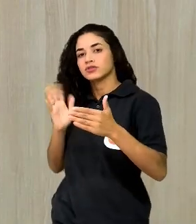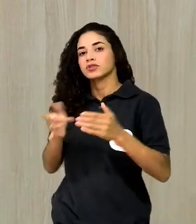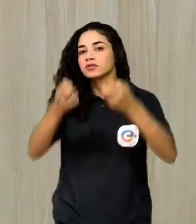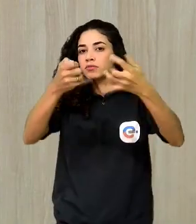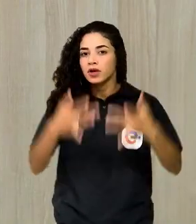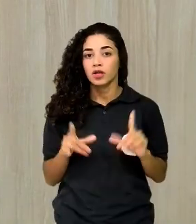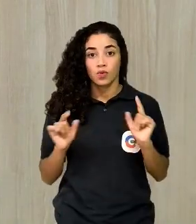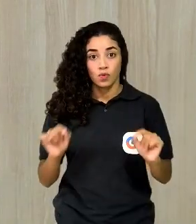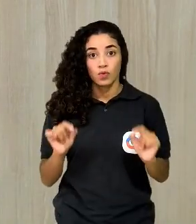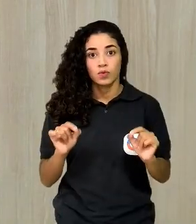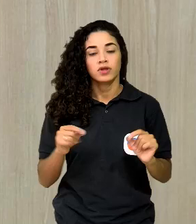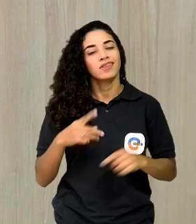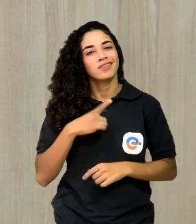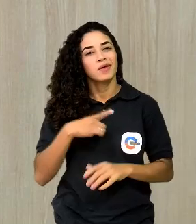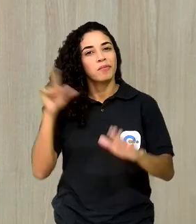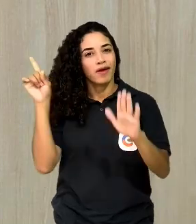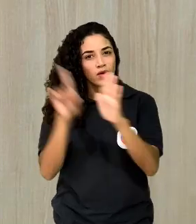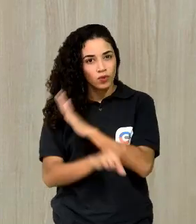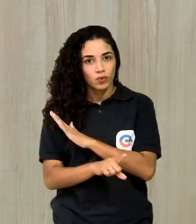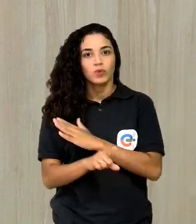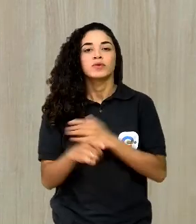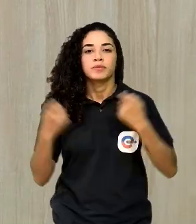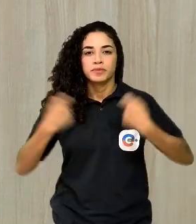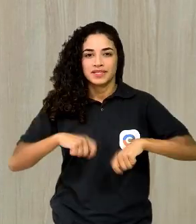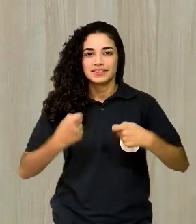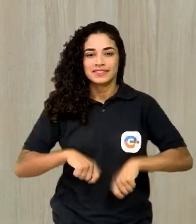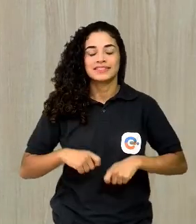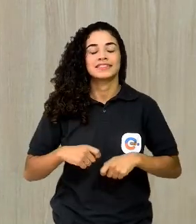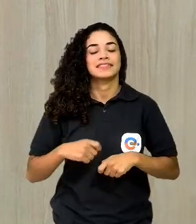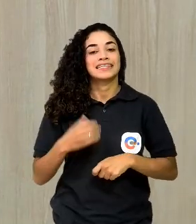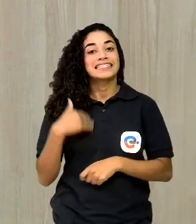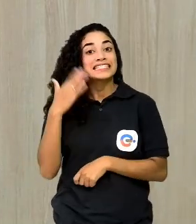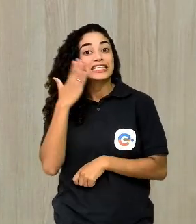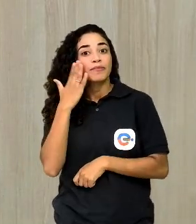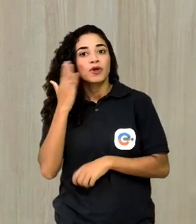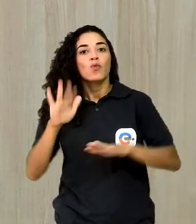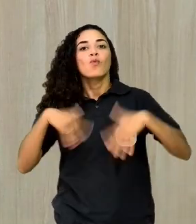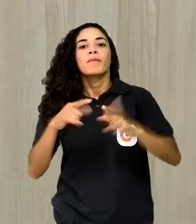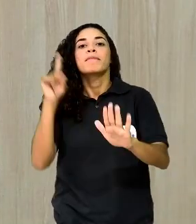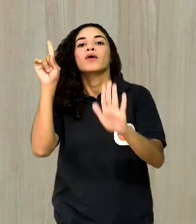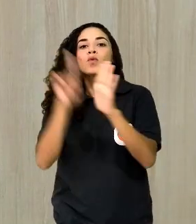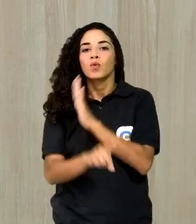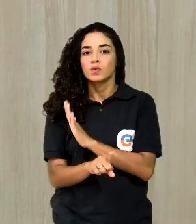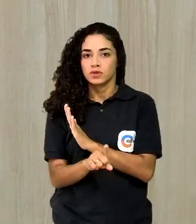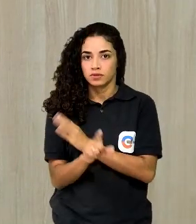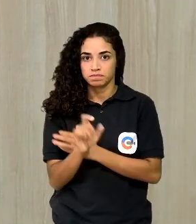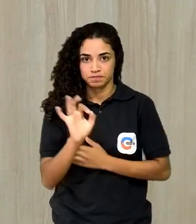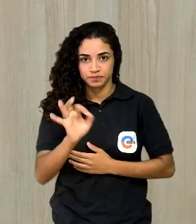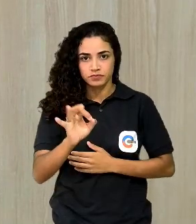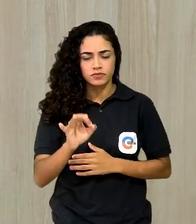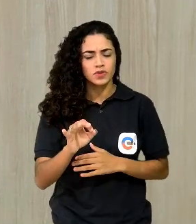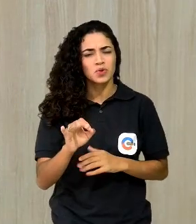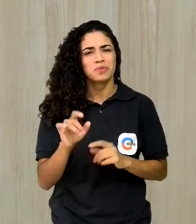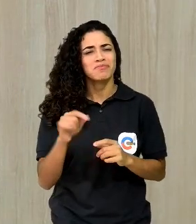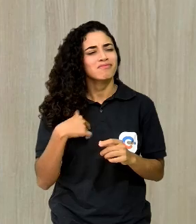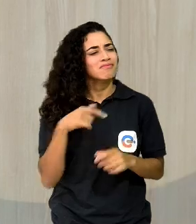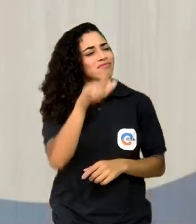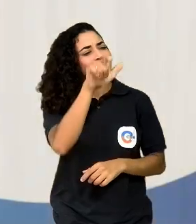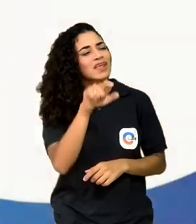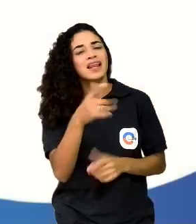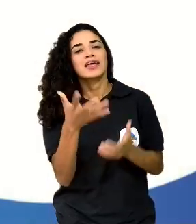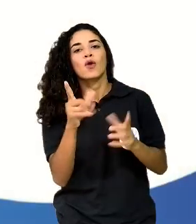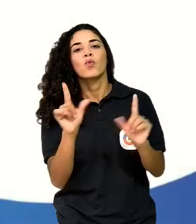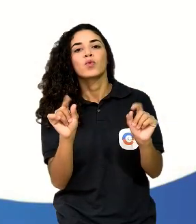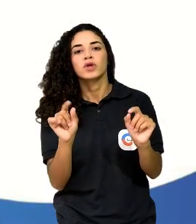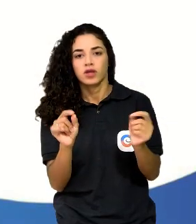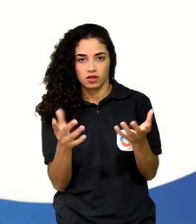gente pegar uma questão, destaca qual é a pergunta da questão, tá? O que é que essa questão quer? Essa questão